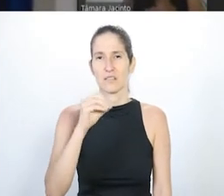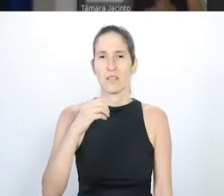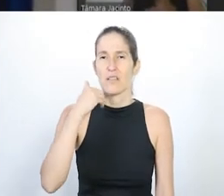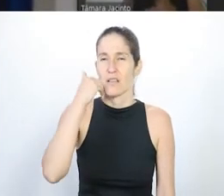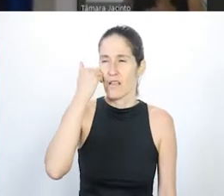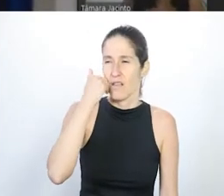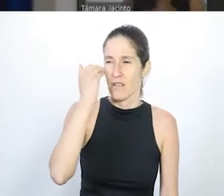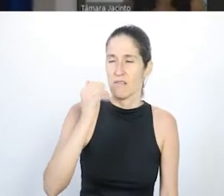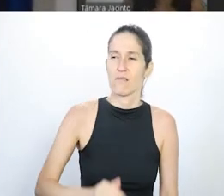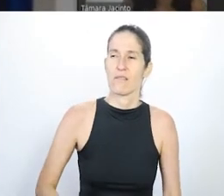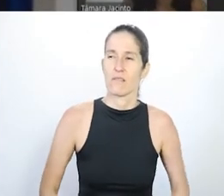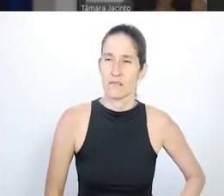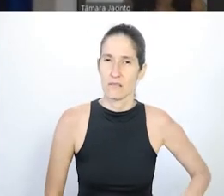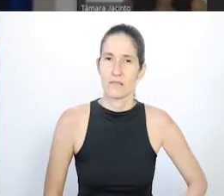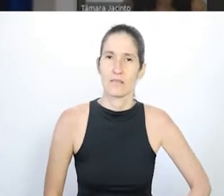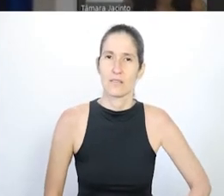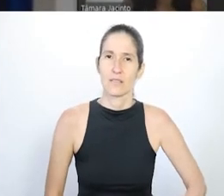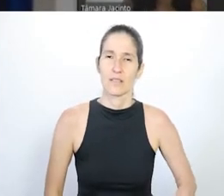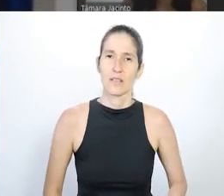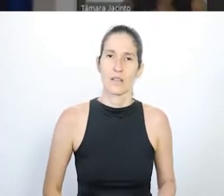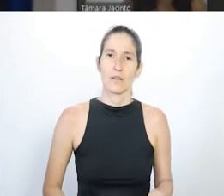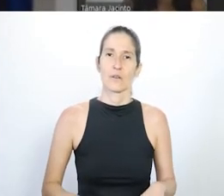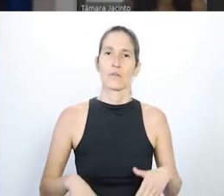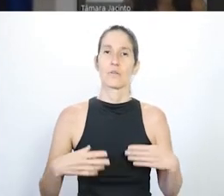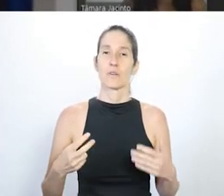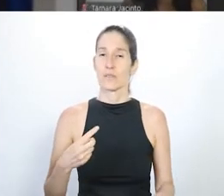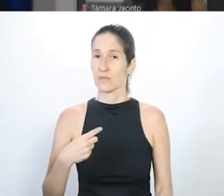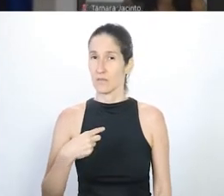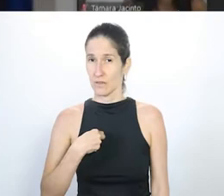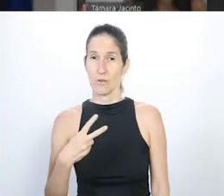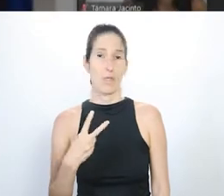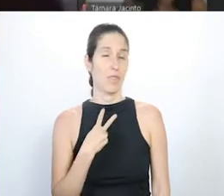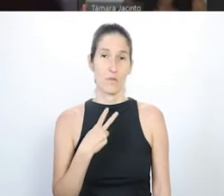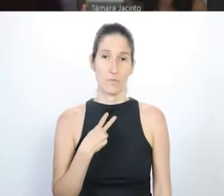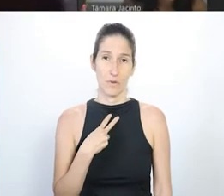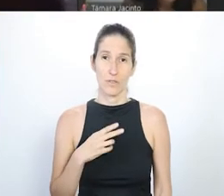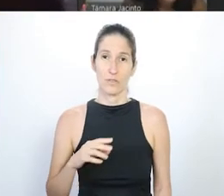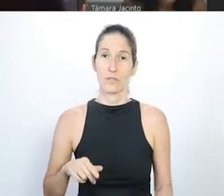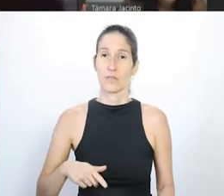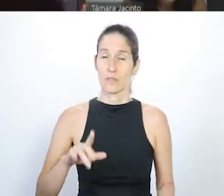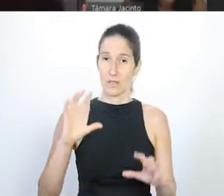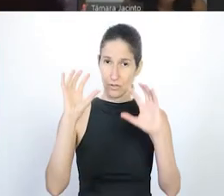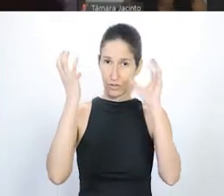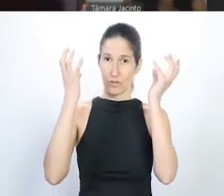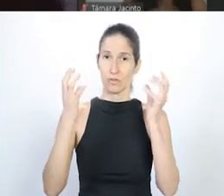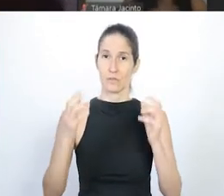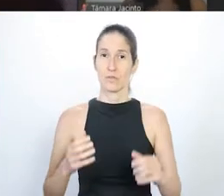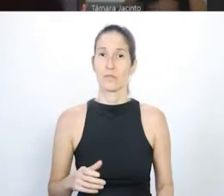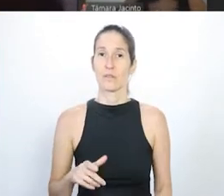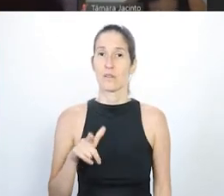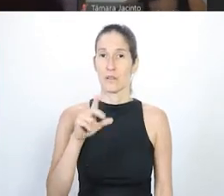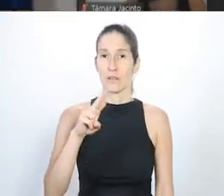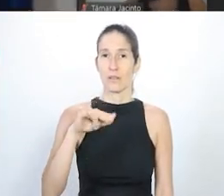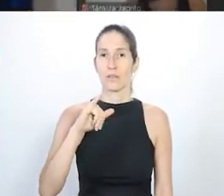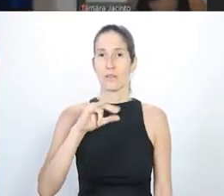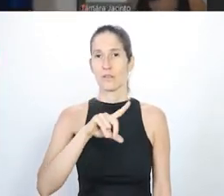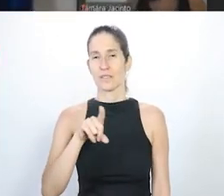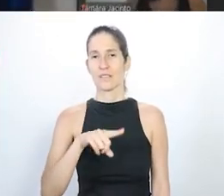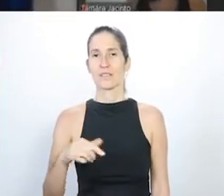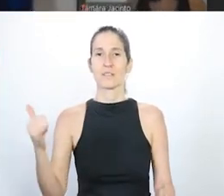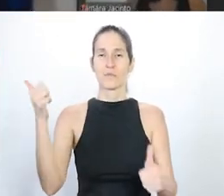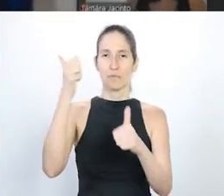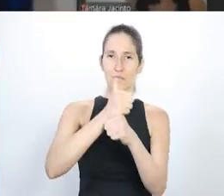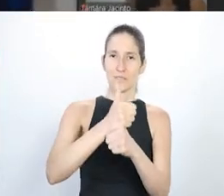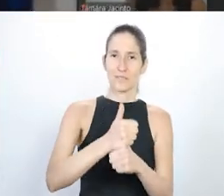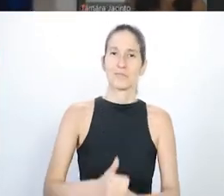show, você sabe que quem faz a minha parte é Luizinho, né, Luizinho? É assim. Luizinho é meu dublê. Eu